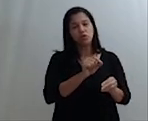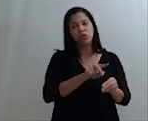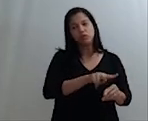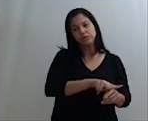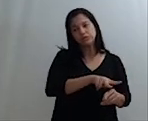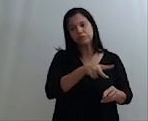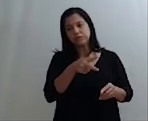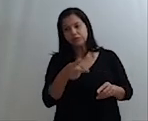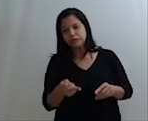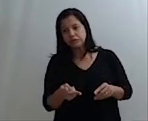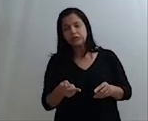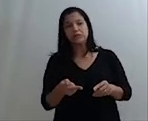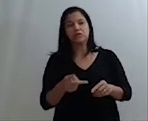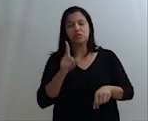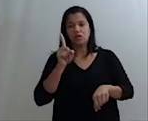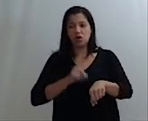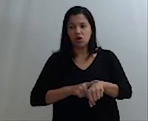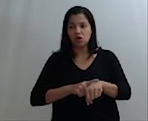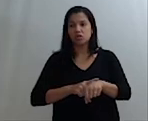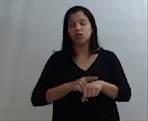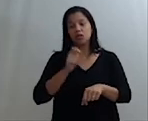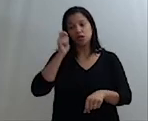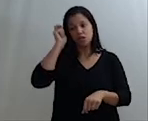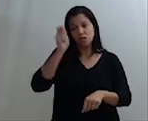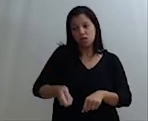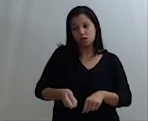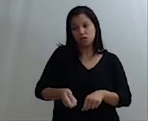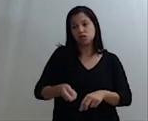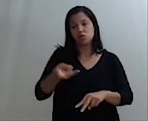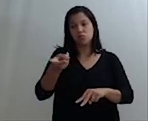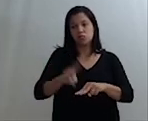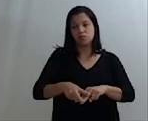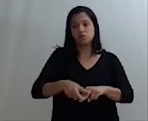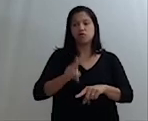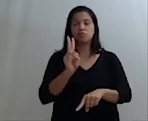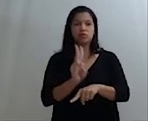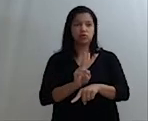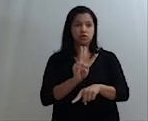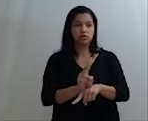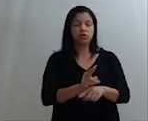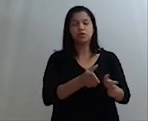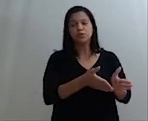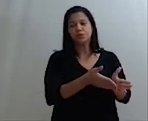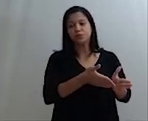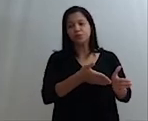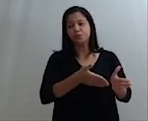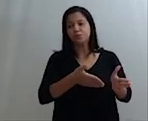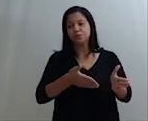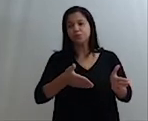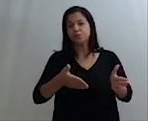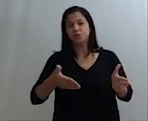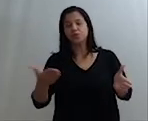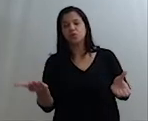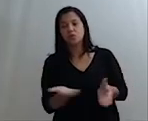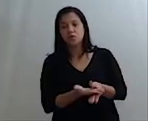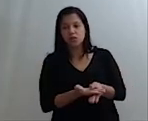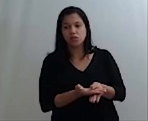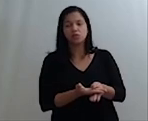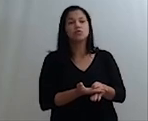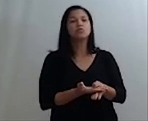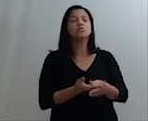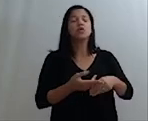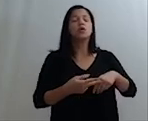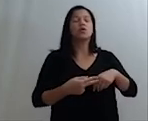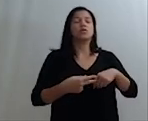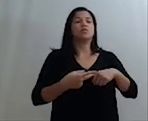automática da prisão com a decretação da prisão preventiva no curso da ação penal Mas o que eu gostaria